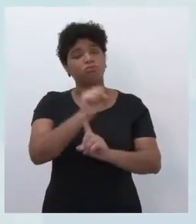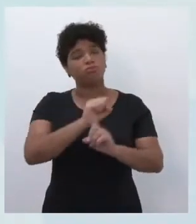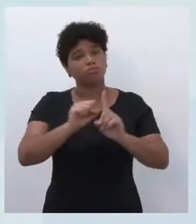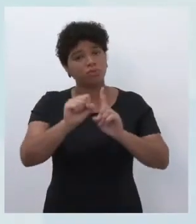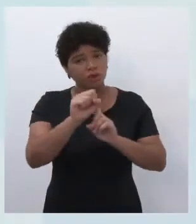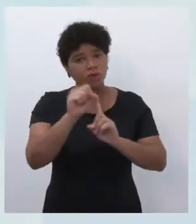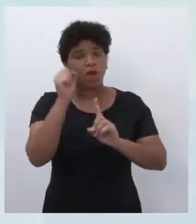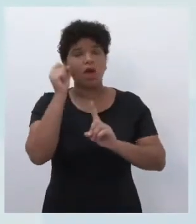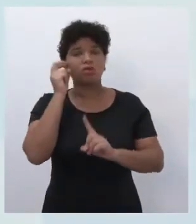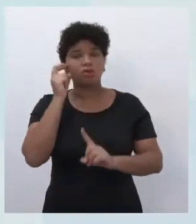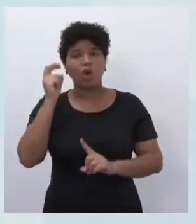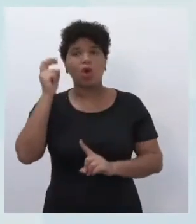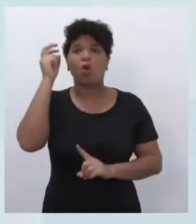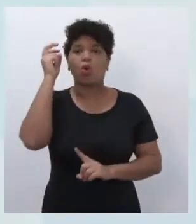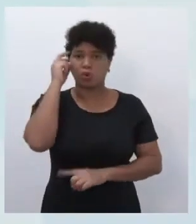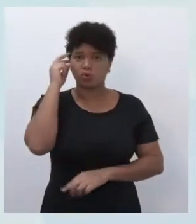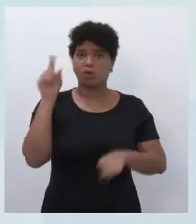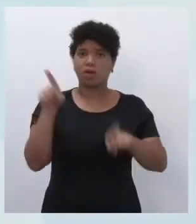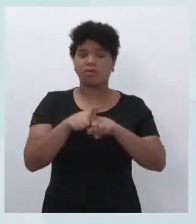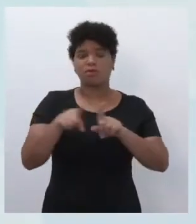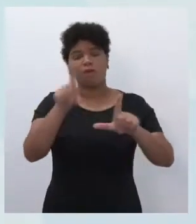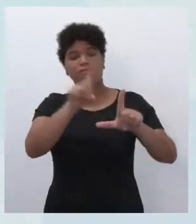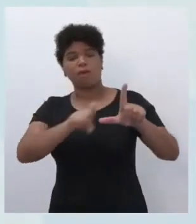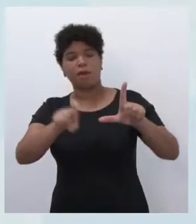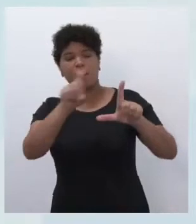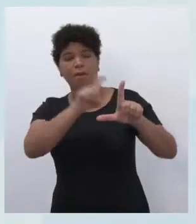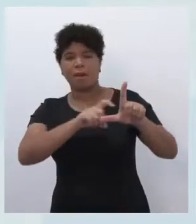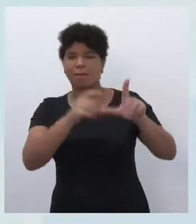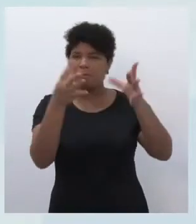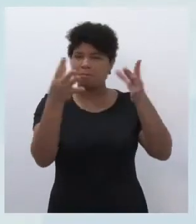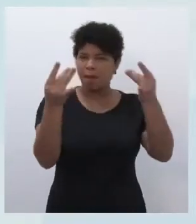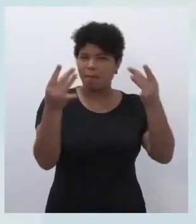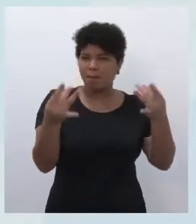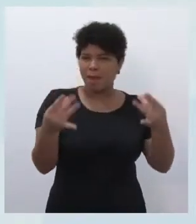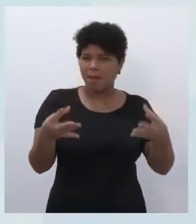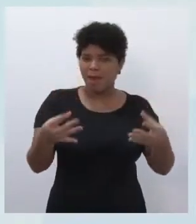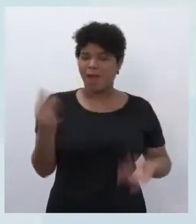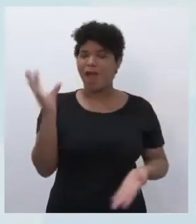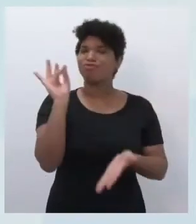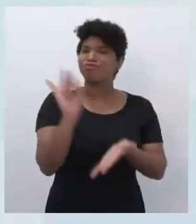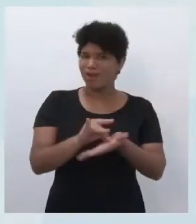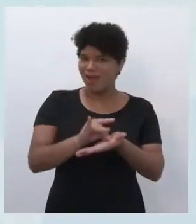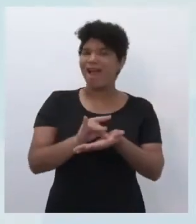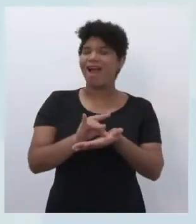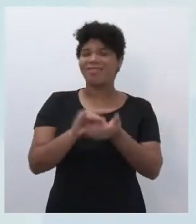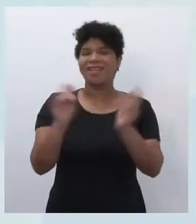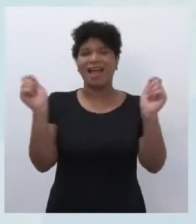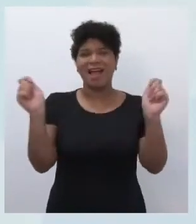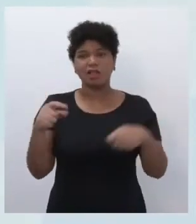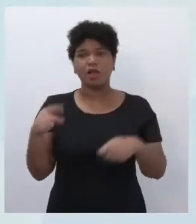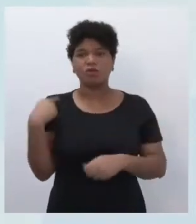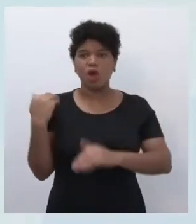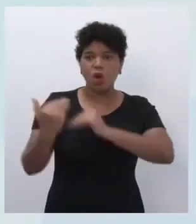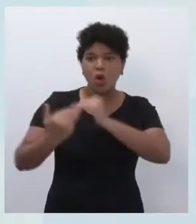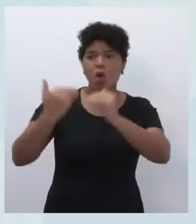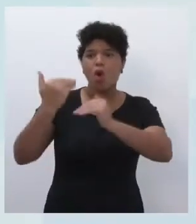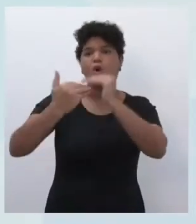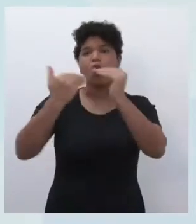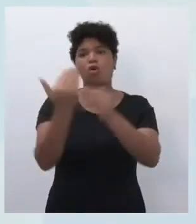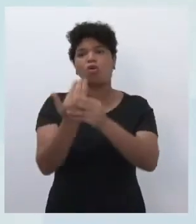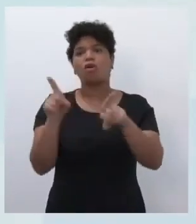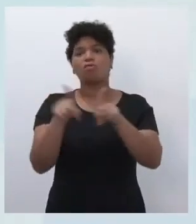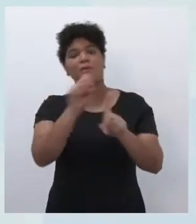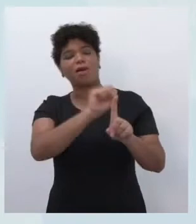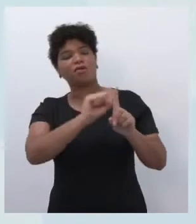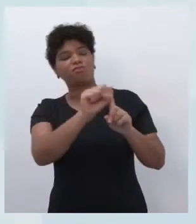para entender e explicar a realidade, continuar aprendendo e colaborar para a construção de uma